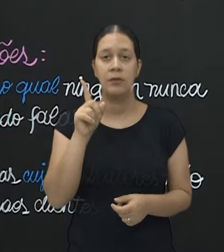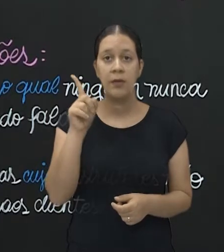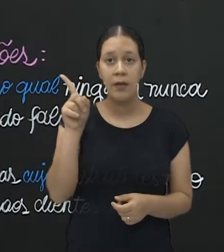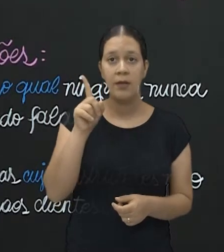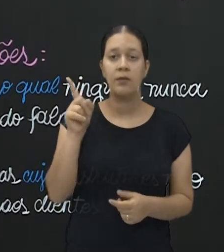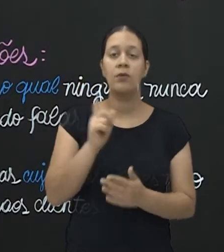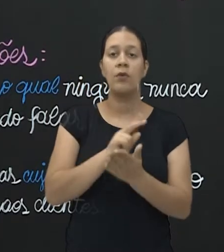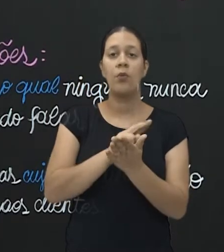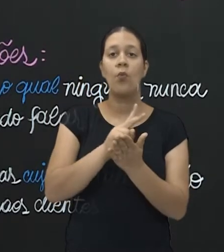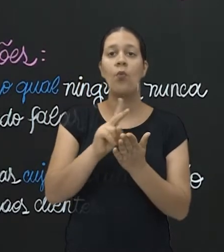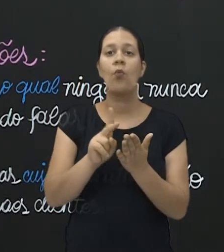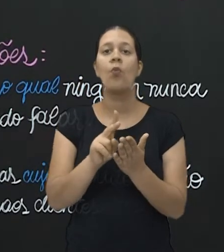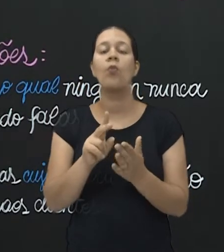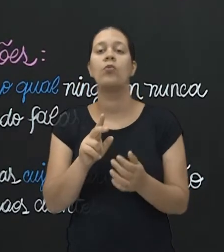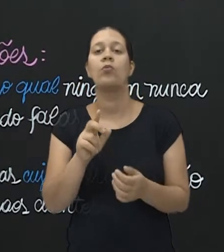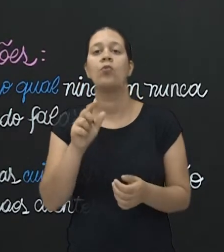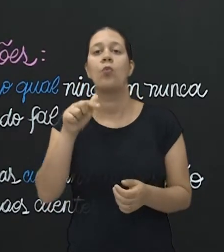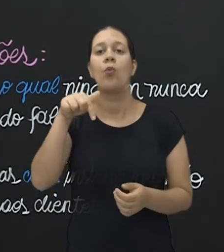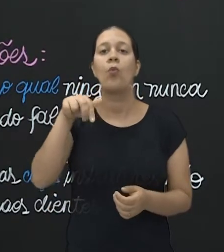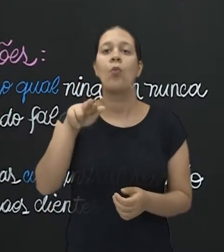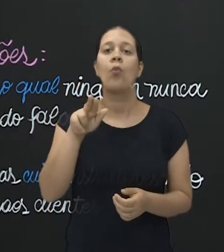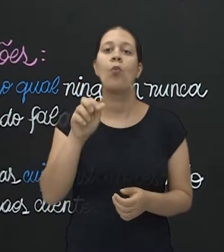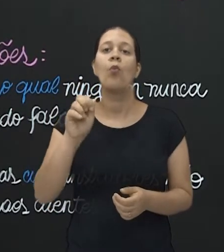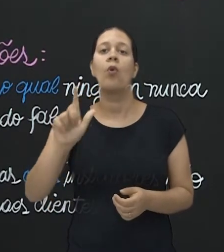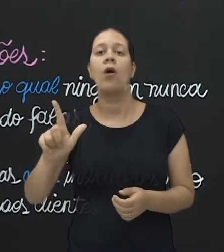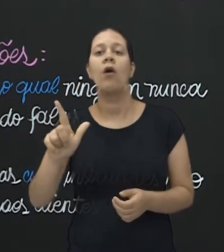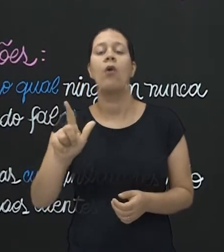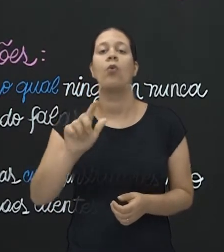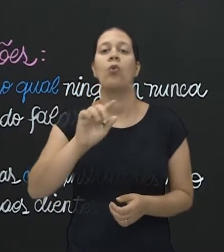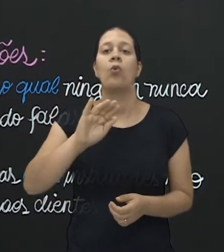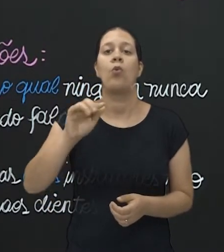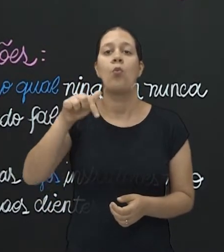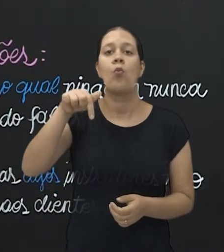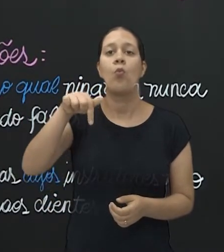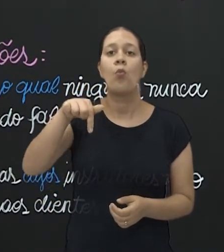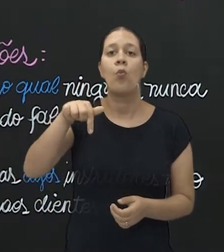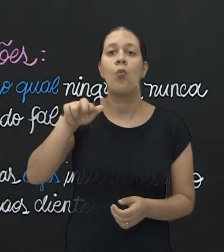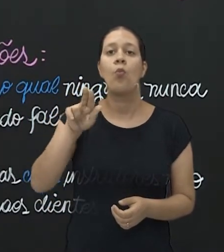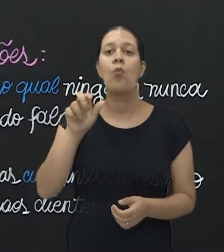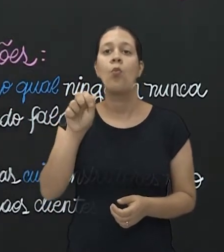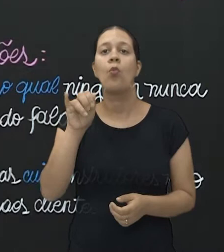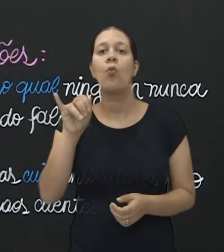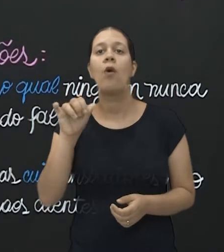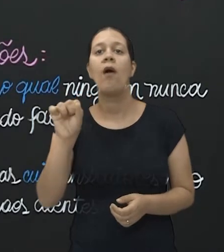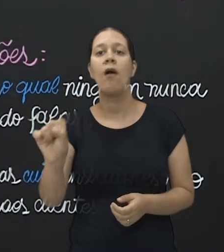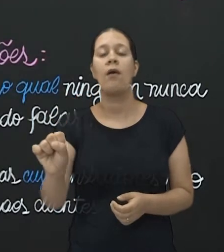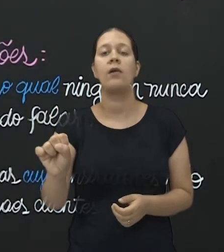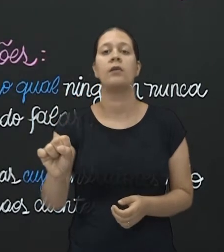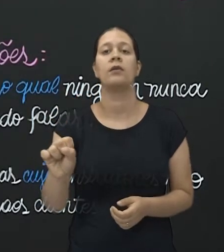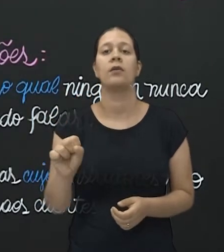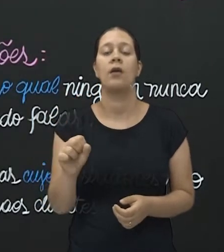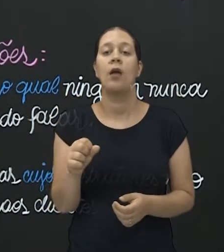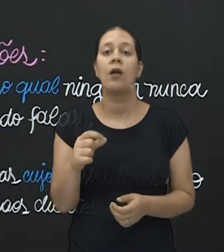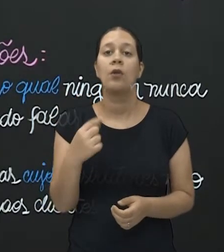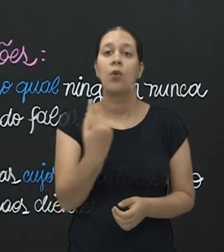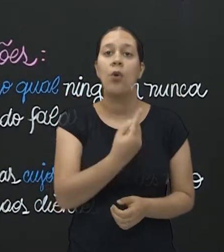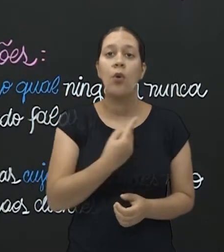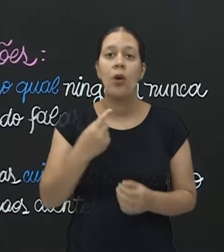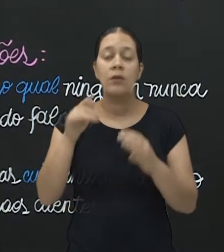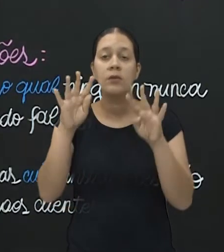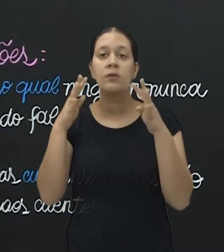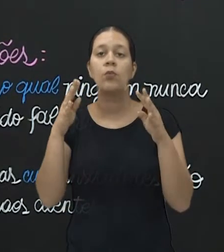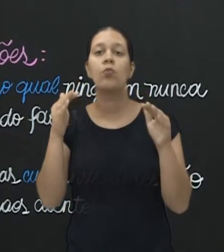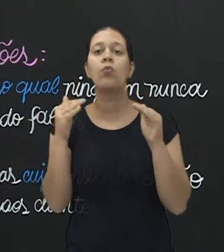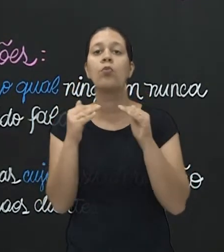variáveis. O qual, os quais, a qual e as quais. A nossa atenção aqui é para a concordância, ou